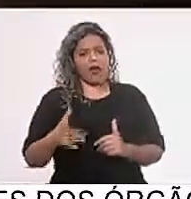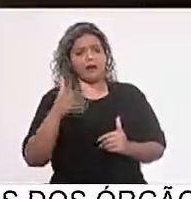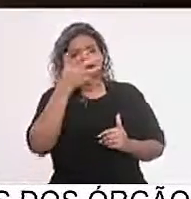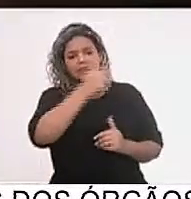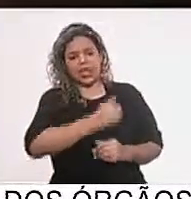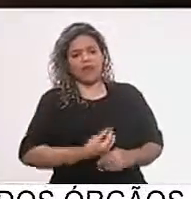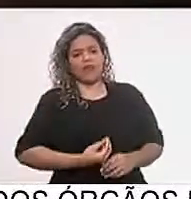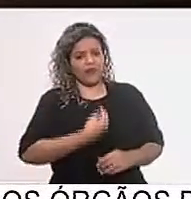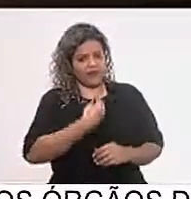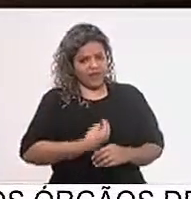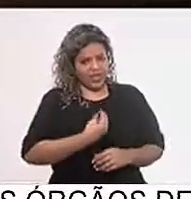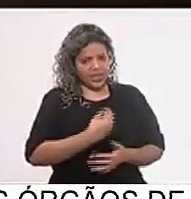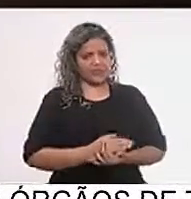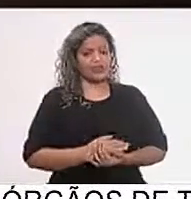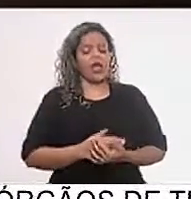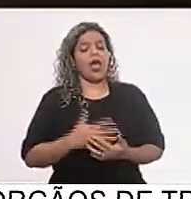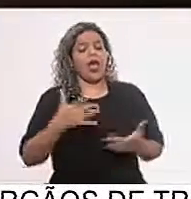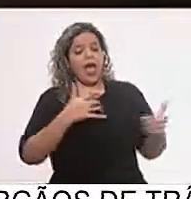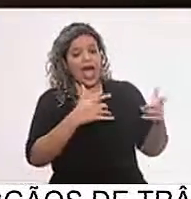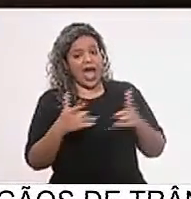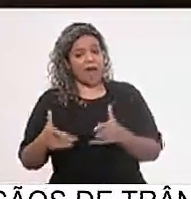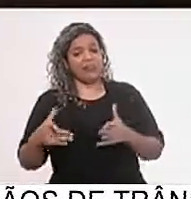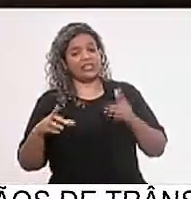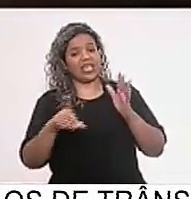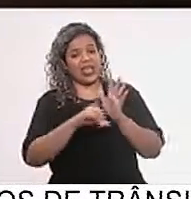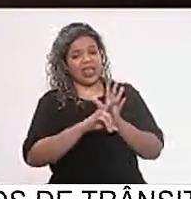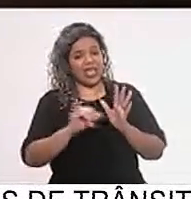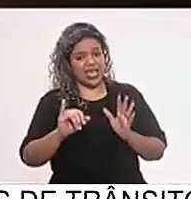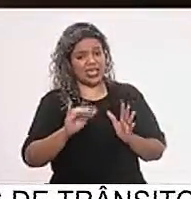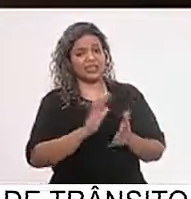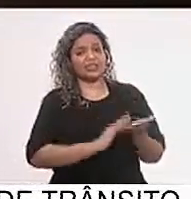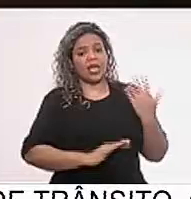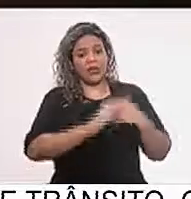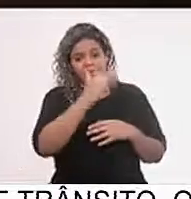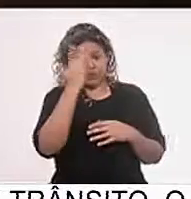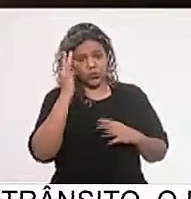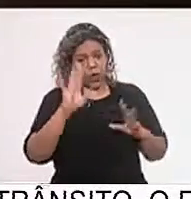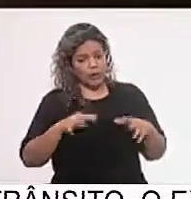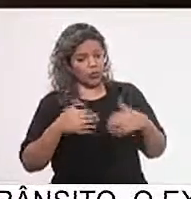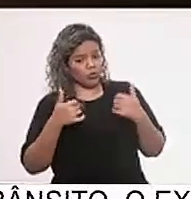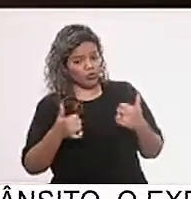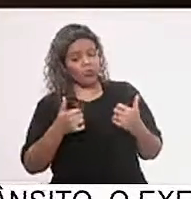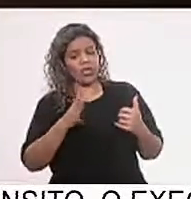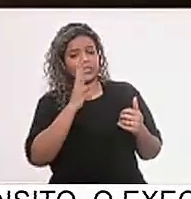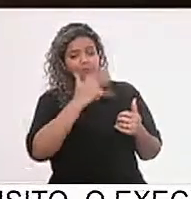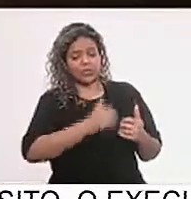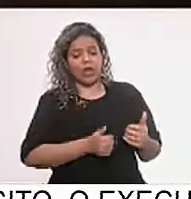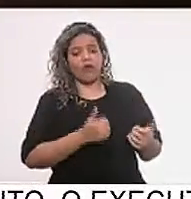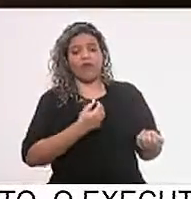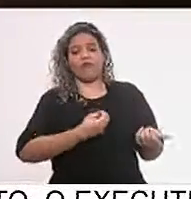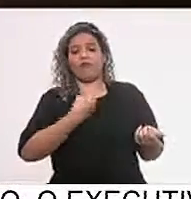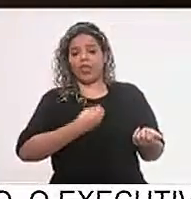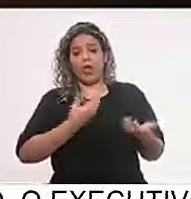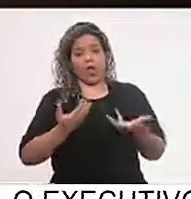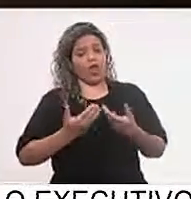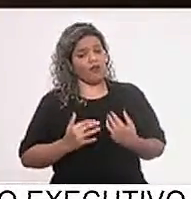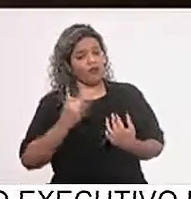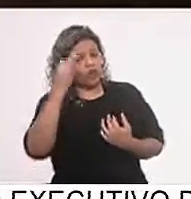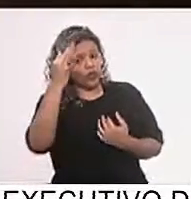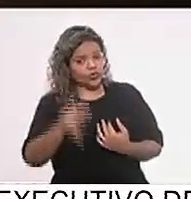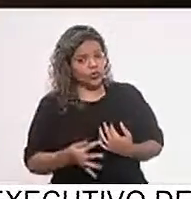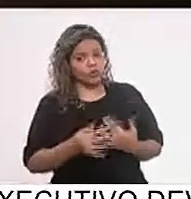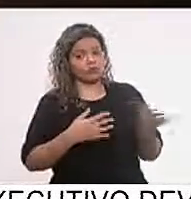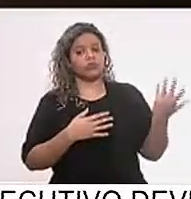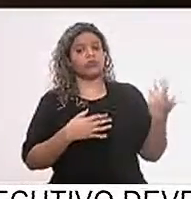salvam vidas. Armas legalizadas nas mãos de pessoas de bem salvam vidas. Quero, num futuro muito próximo,